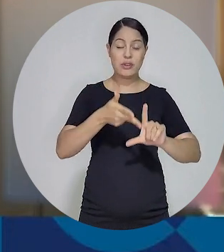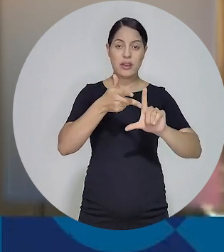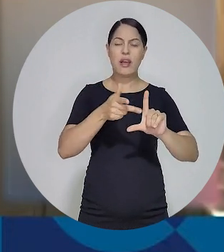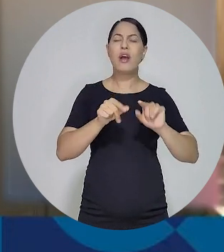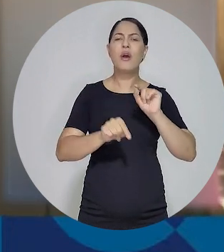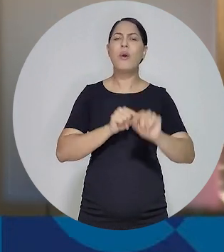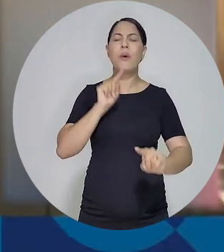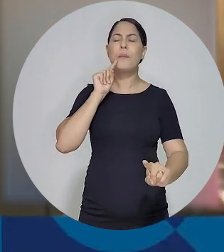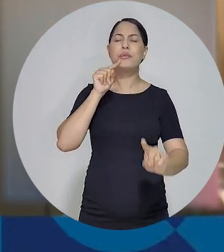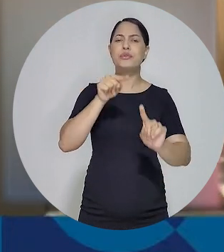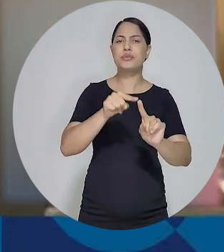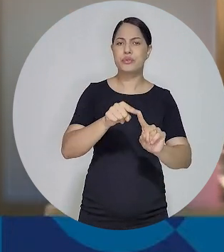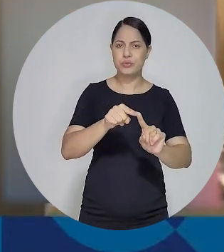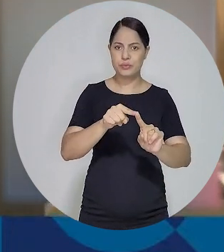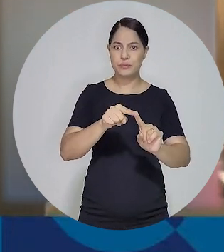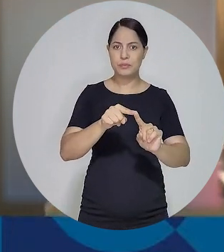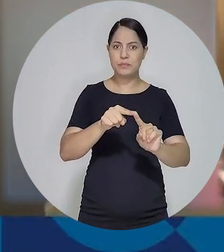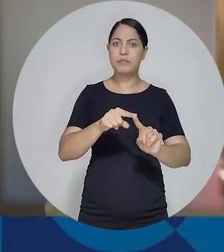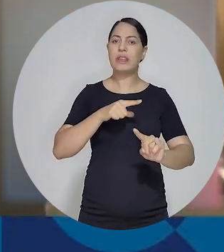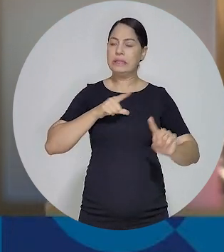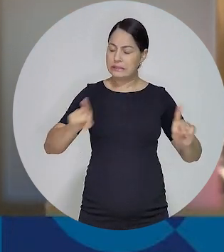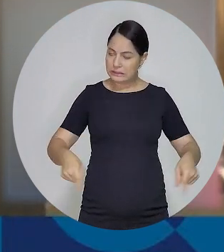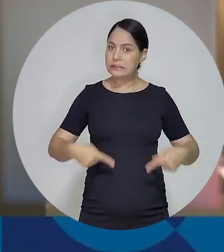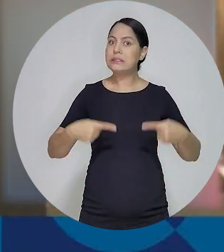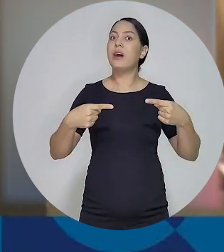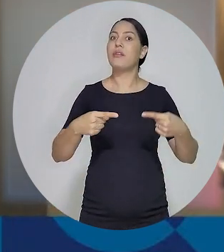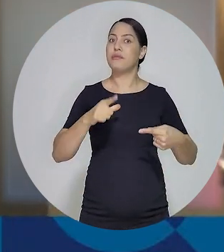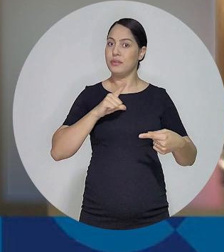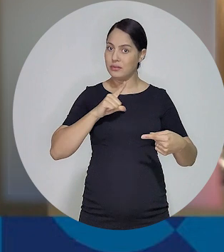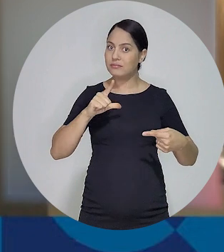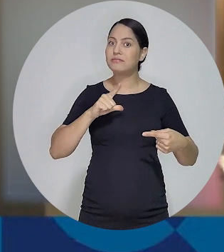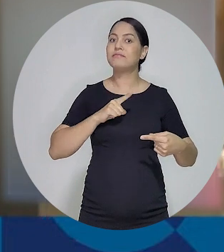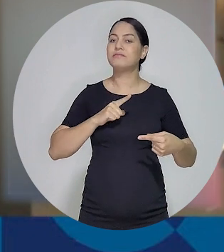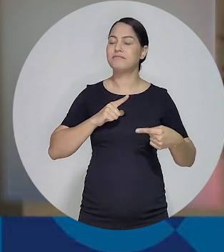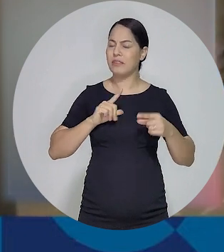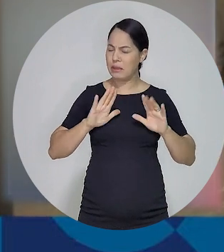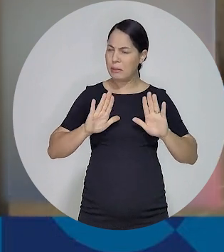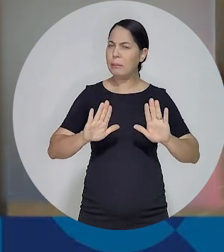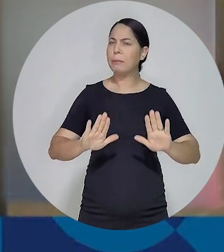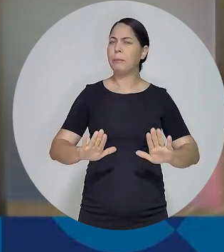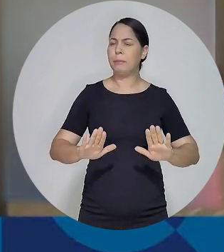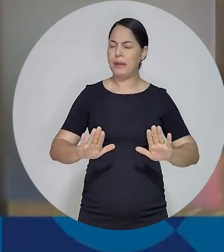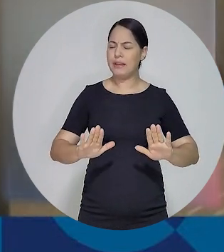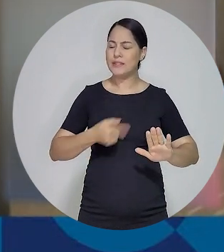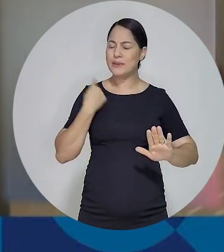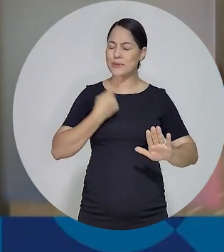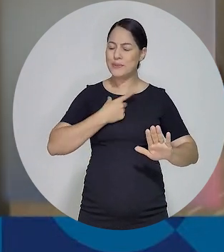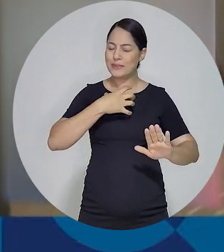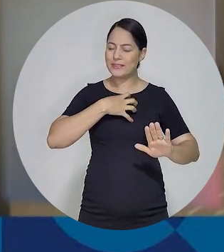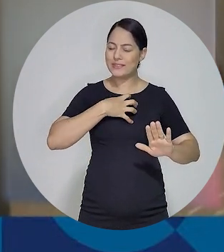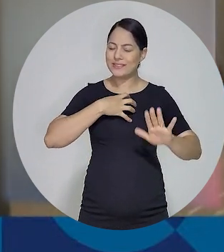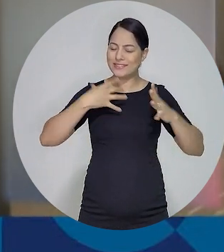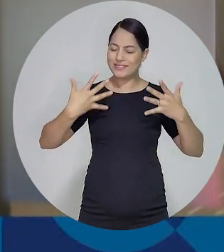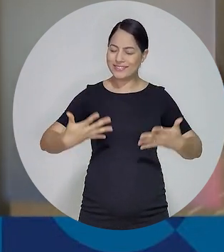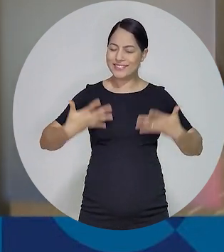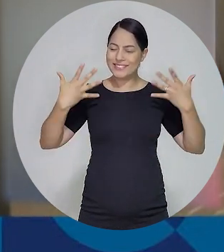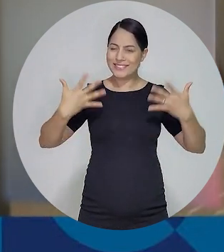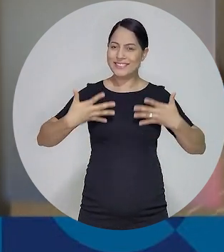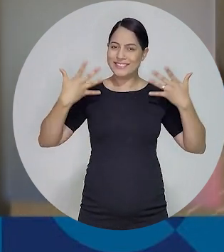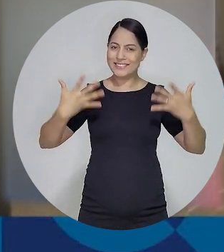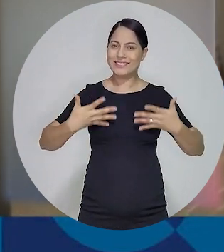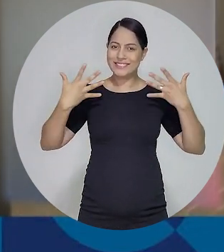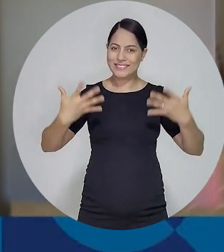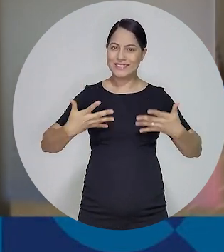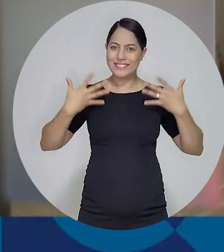é justamente seguir o grande desafio, mas que muito nos anima